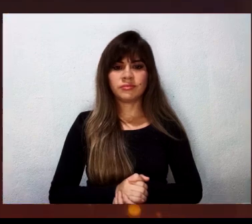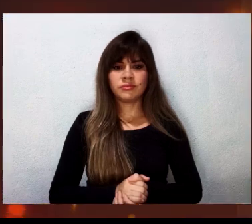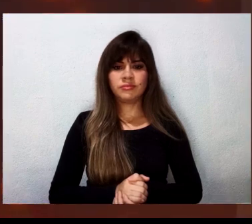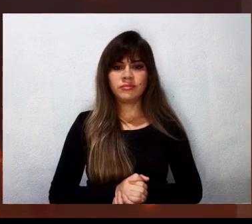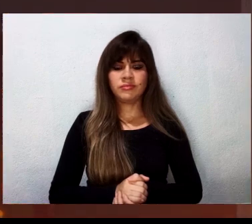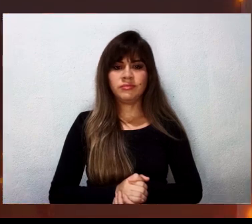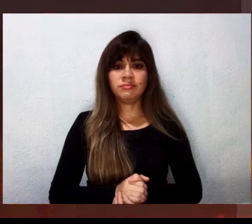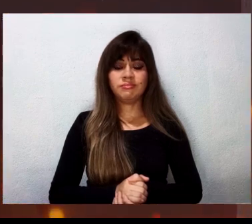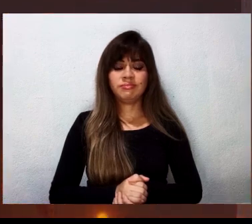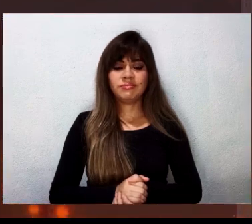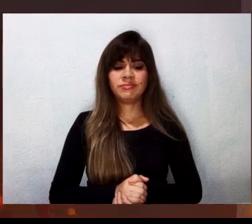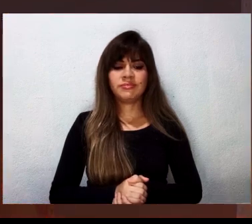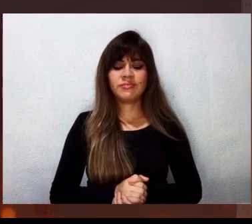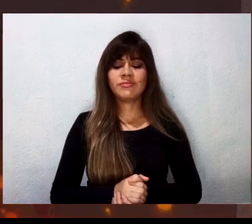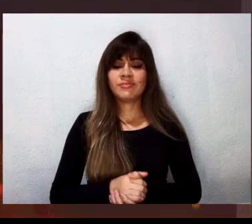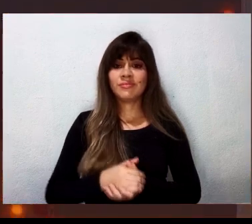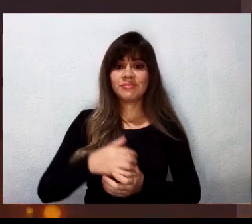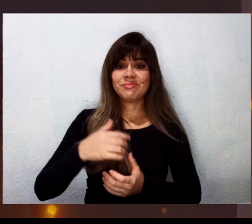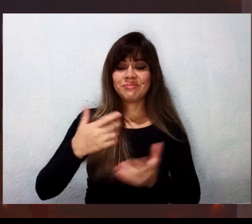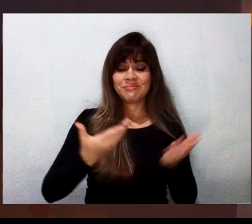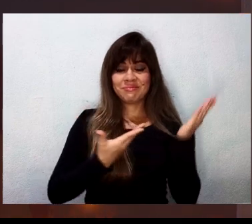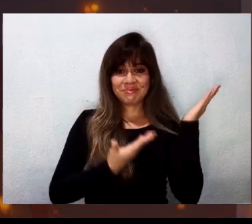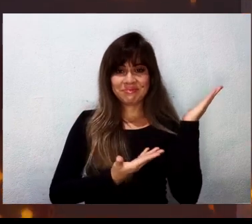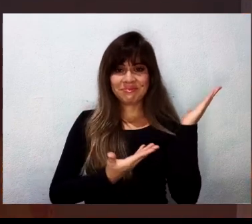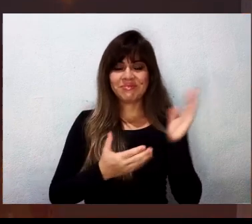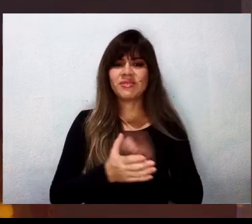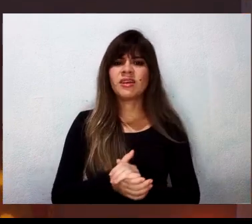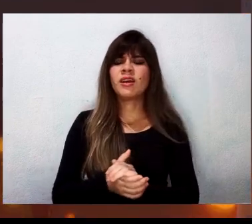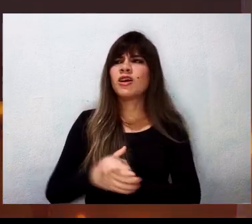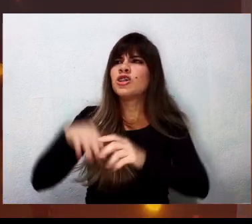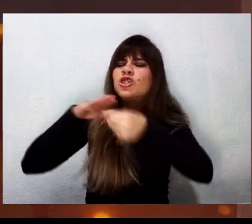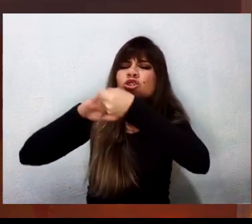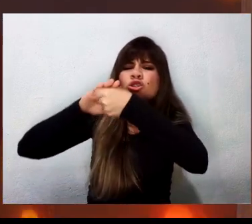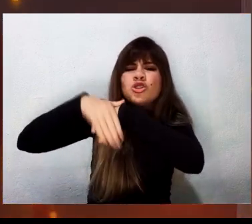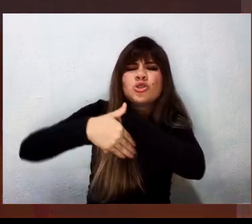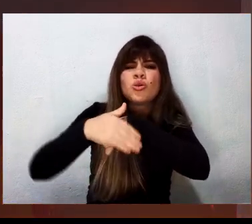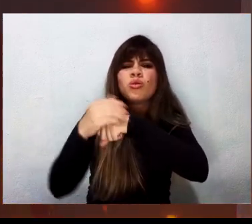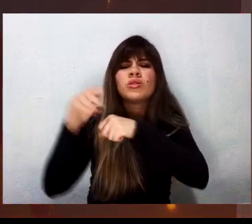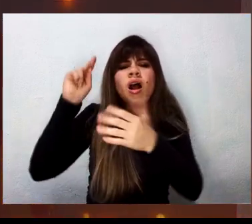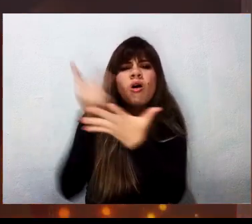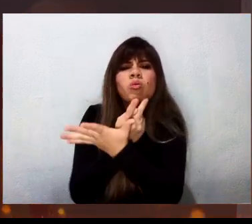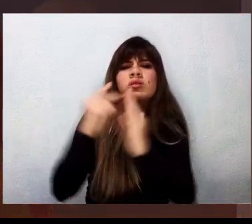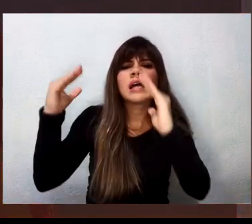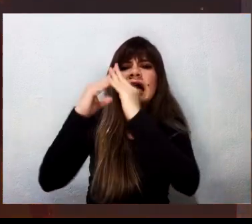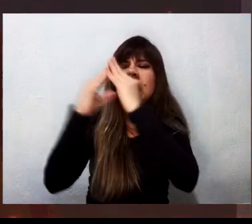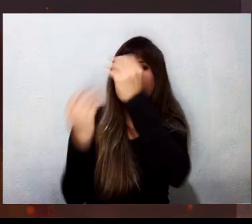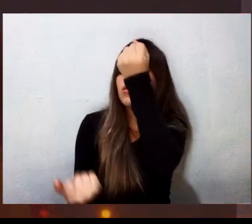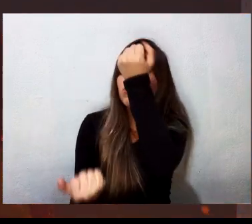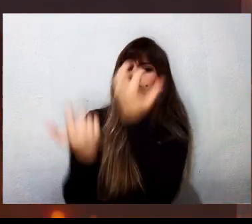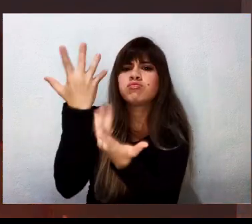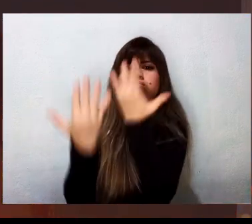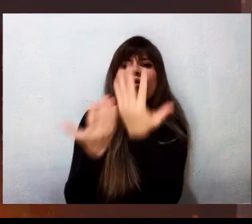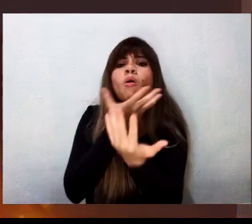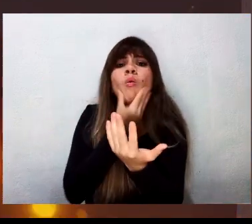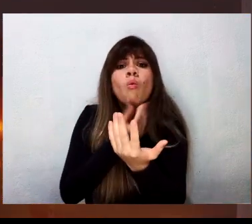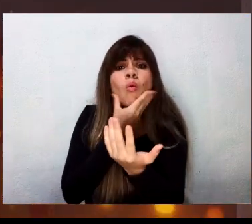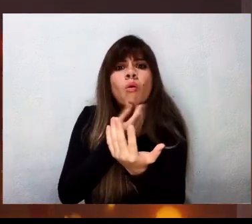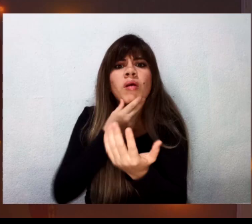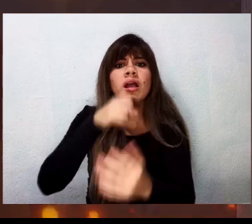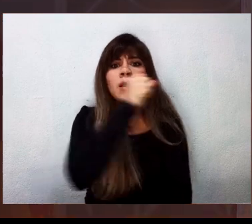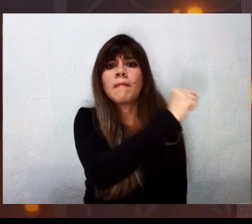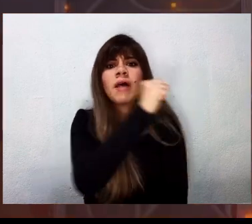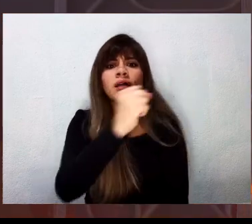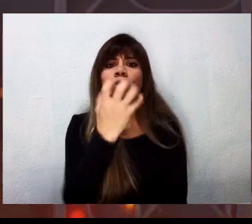de Chantin. Numa noite fria do inverno passado, aconteceu um incêndio na casa de um homem que poucos dias